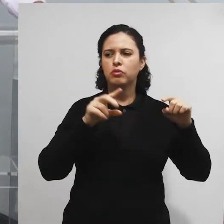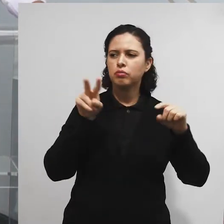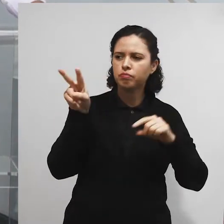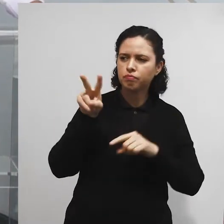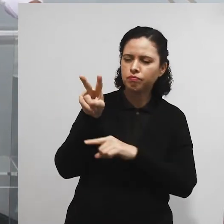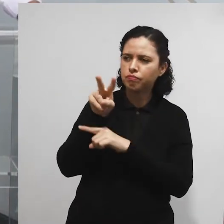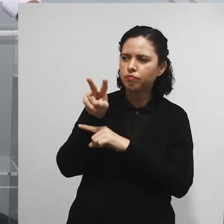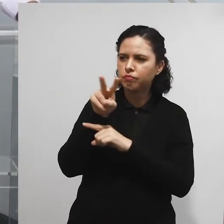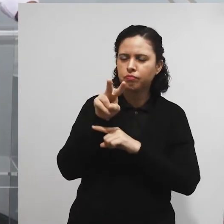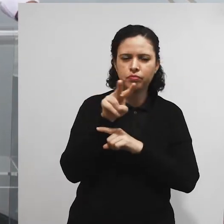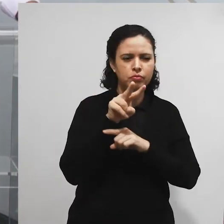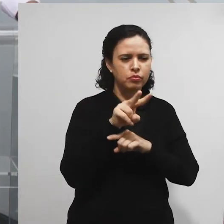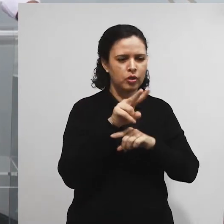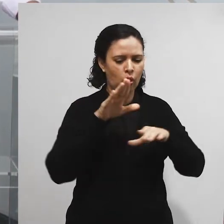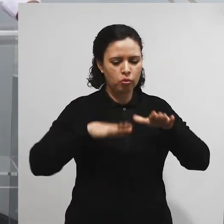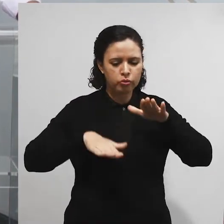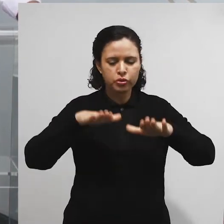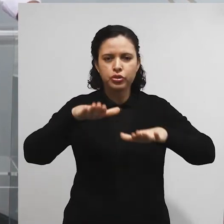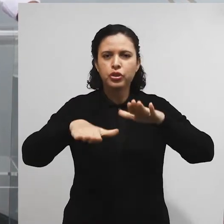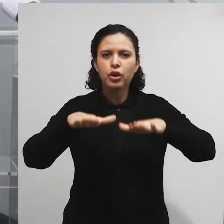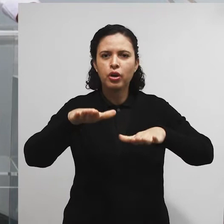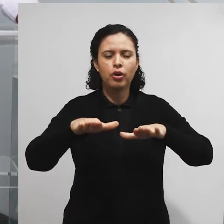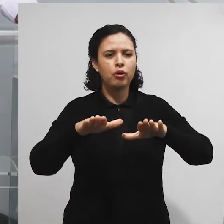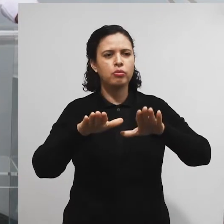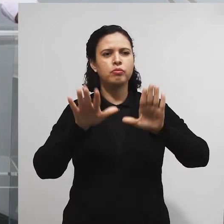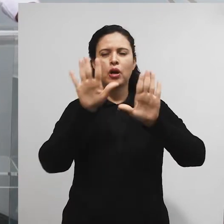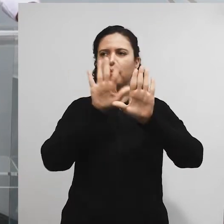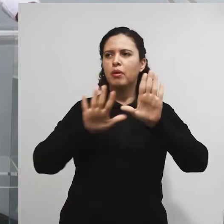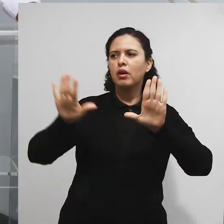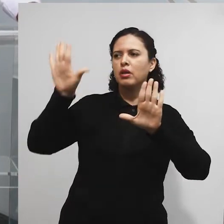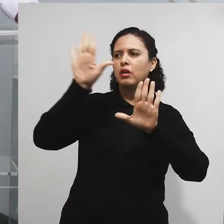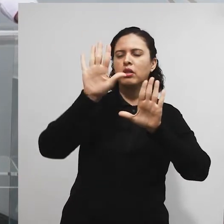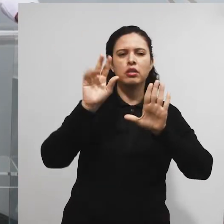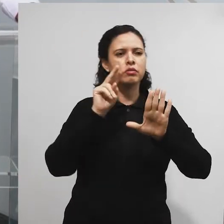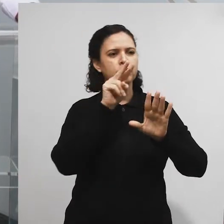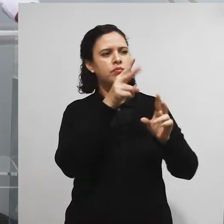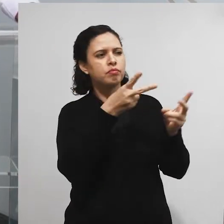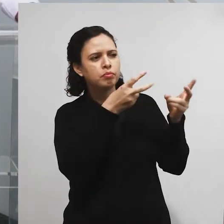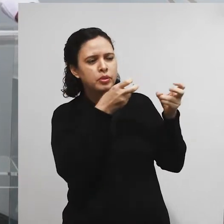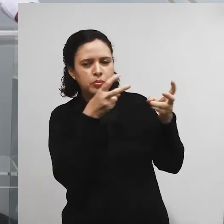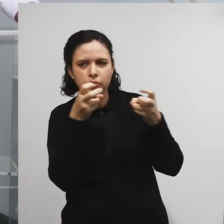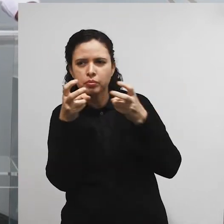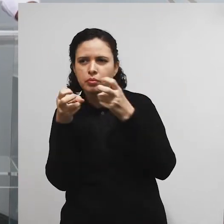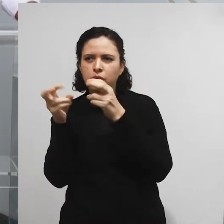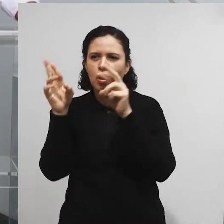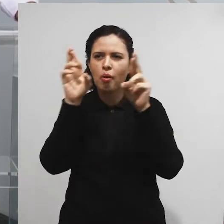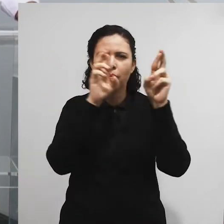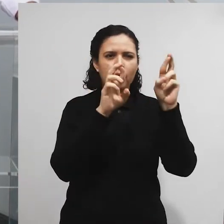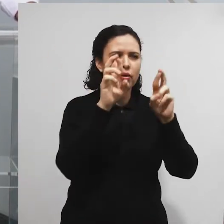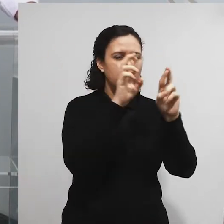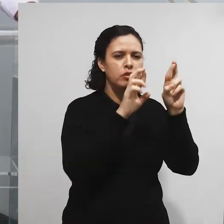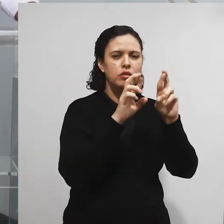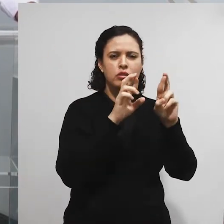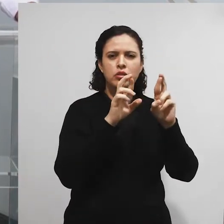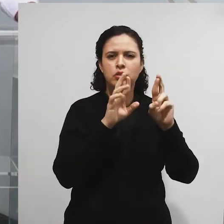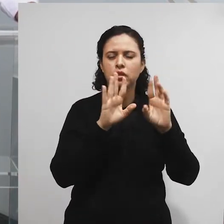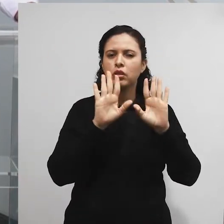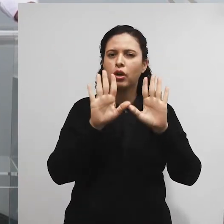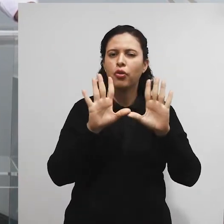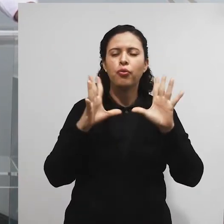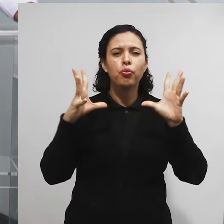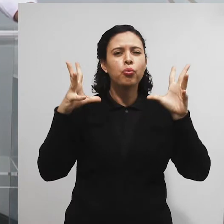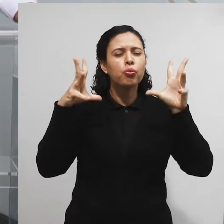volta, desde o piso, né, as paredes, as coisas à sua volta. Não há nada,